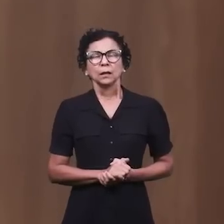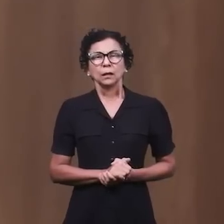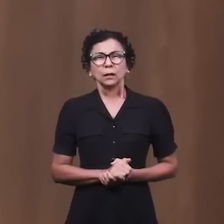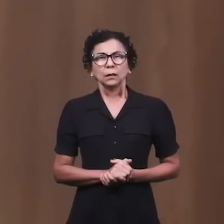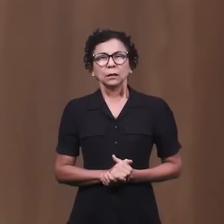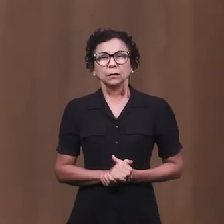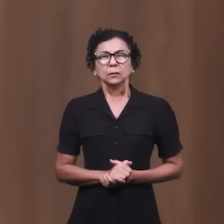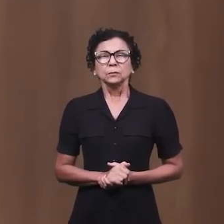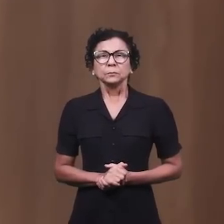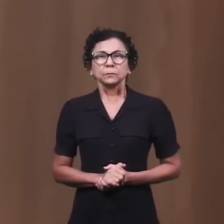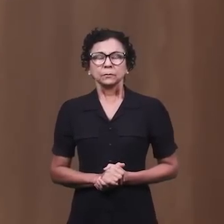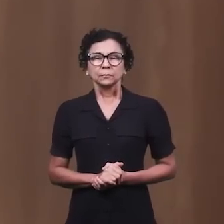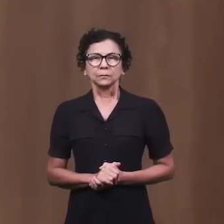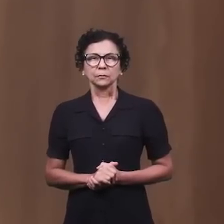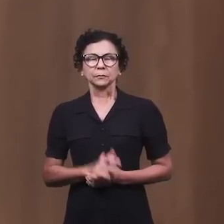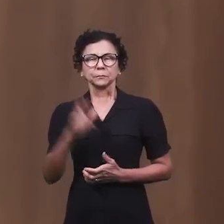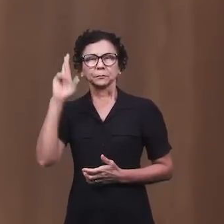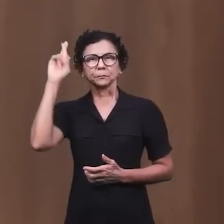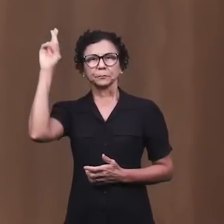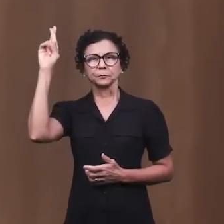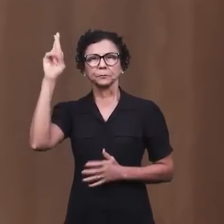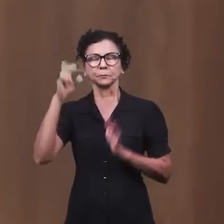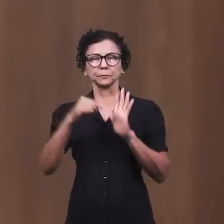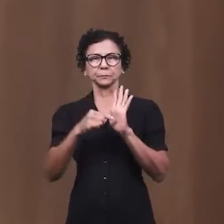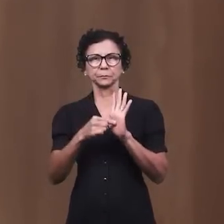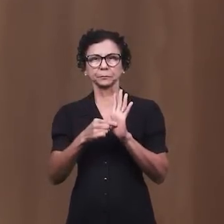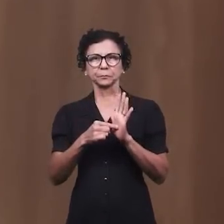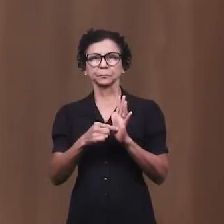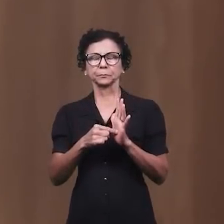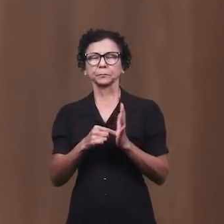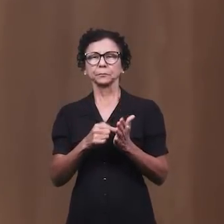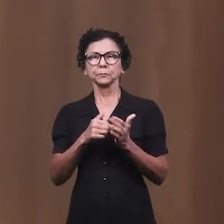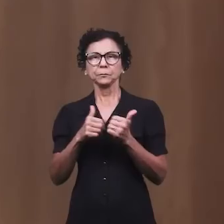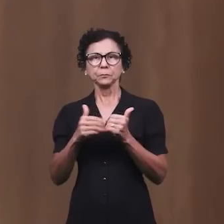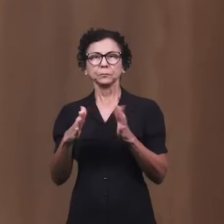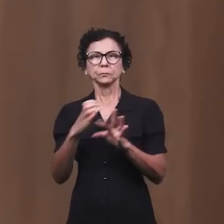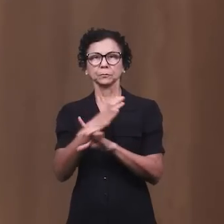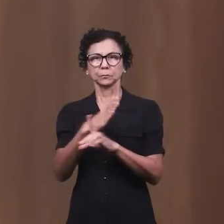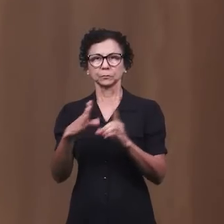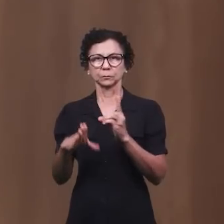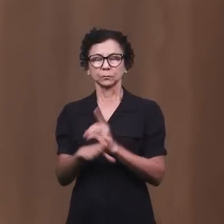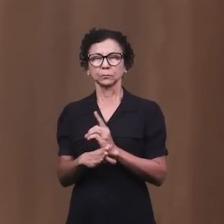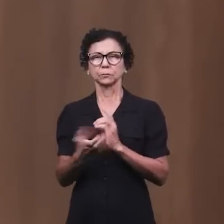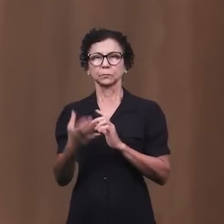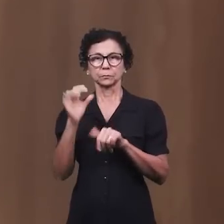O senhor disse que era uma mudança no início do culto.